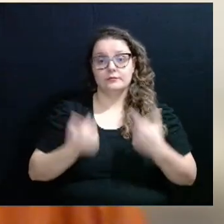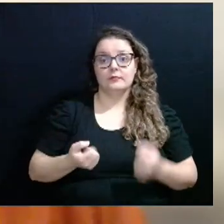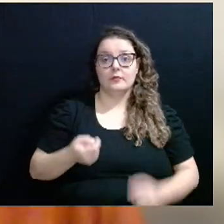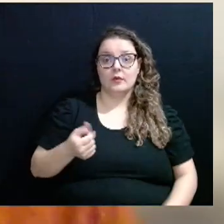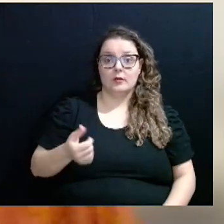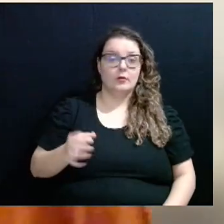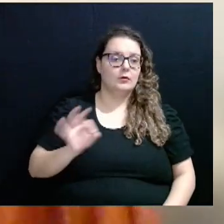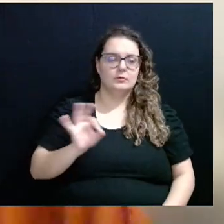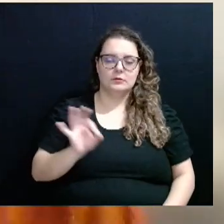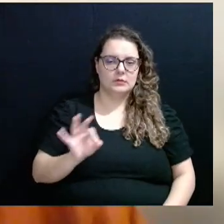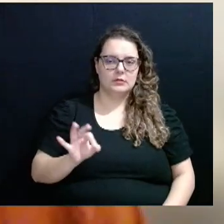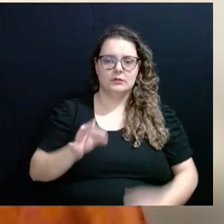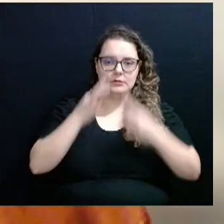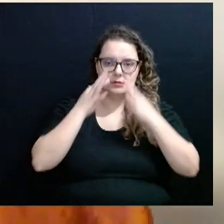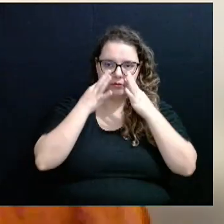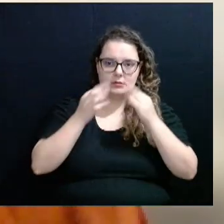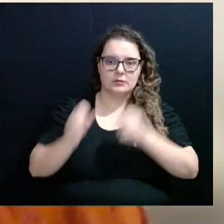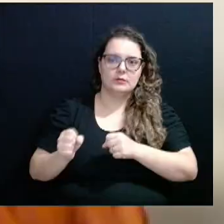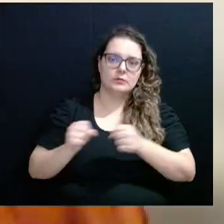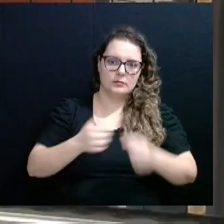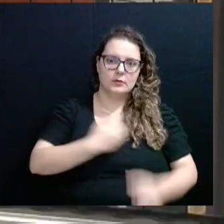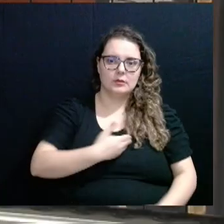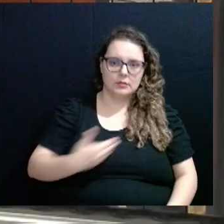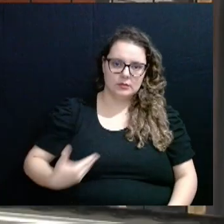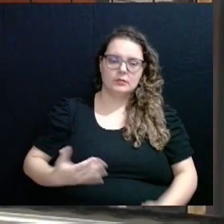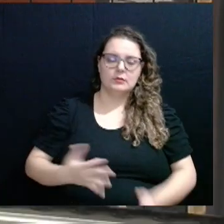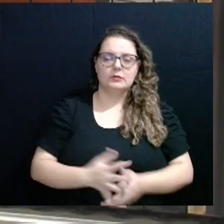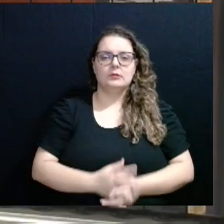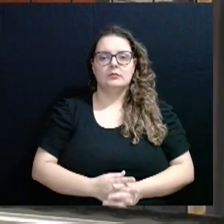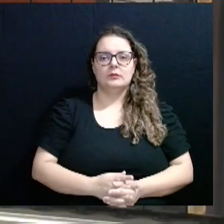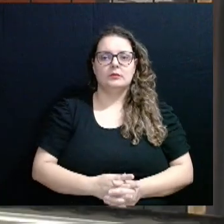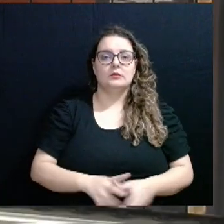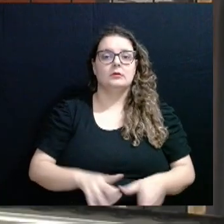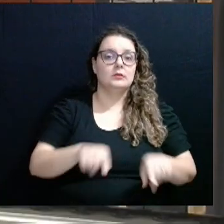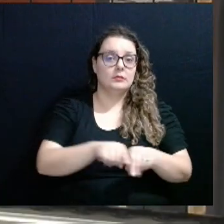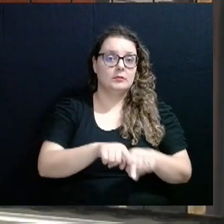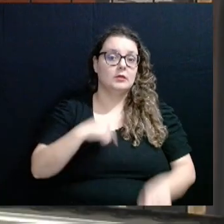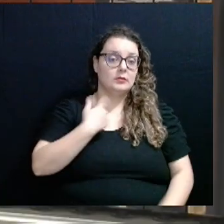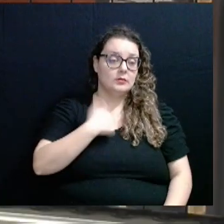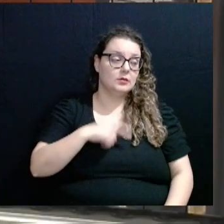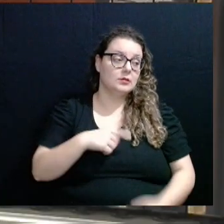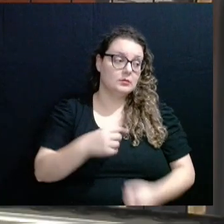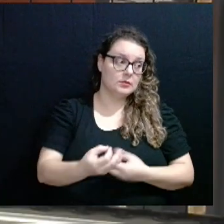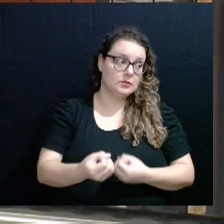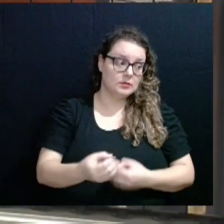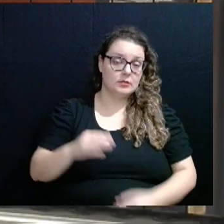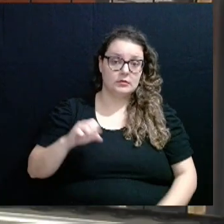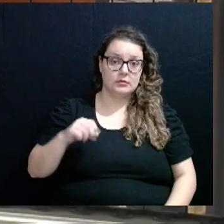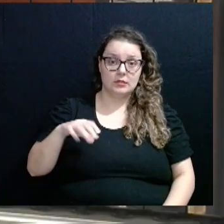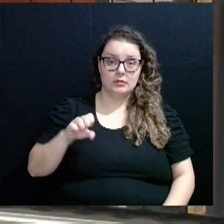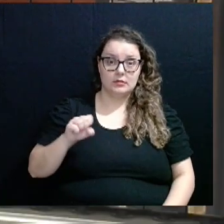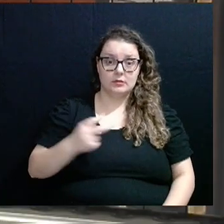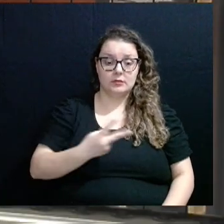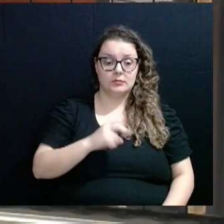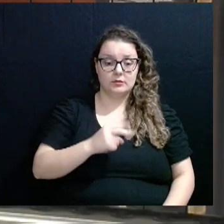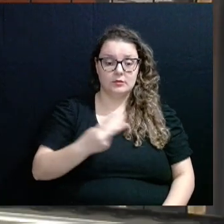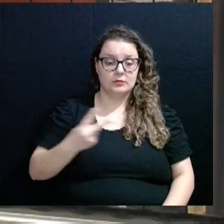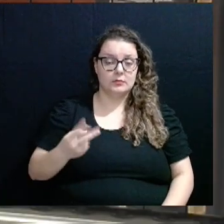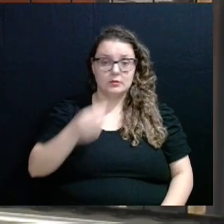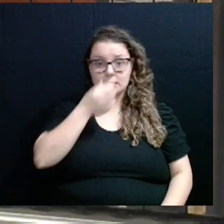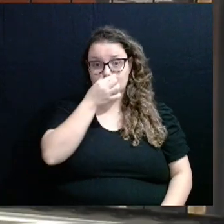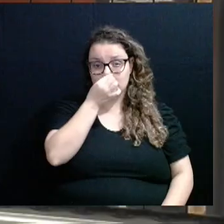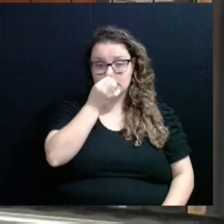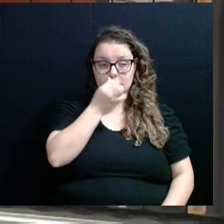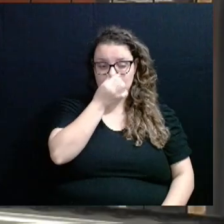atenção do poder público. Inclusive, a gente tem dados do censo de 2022, pessoal, olha, quando a gente pensa nessa questão de